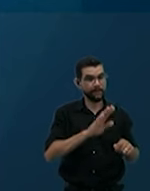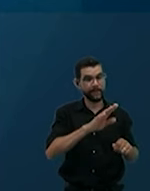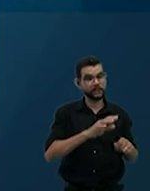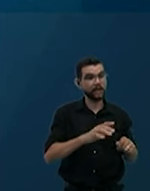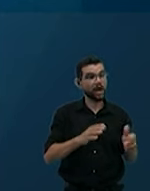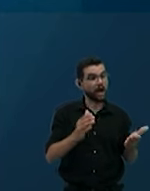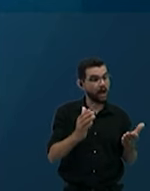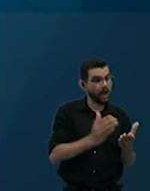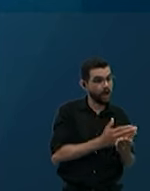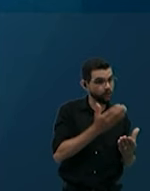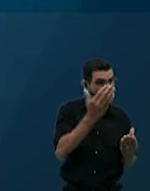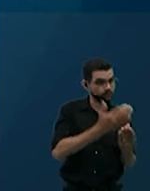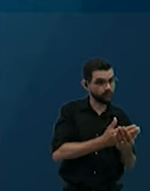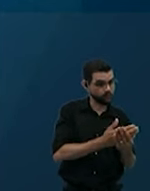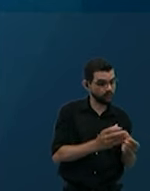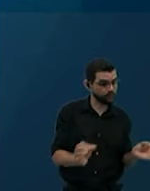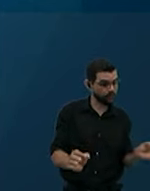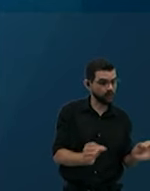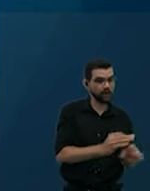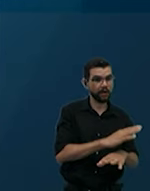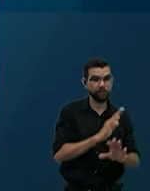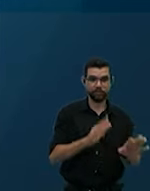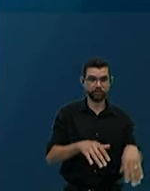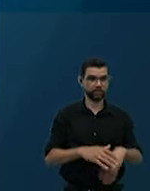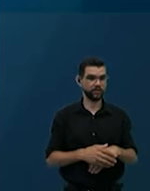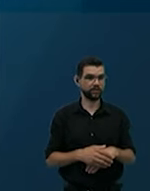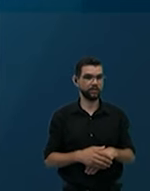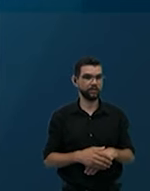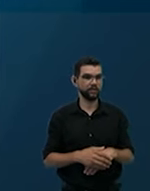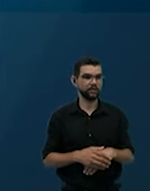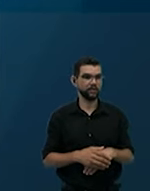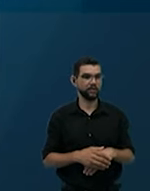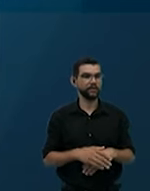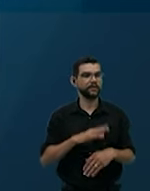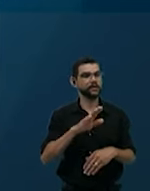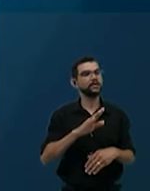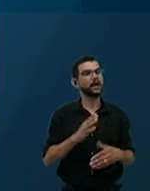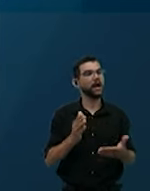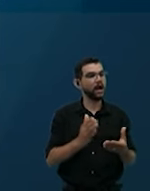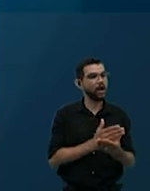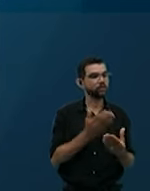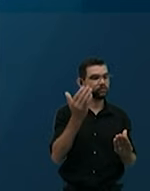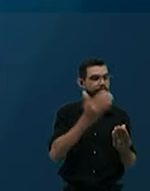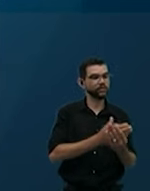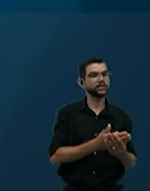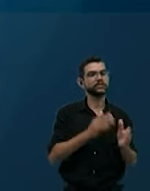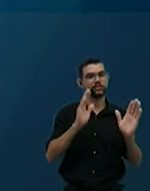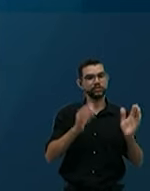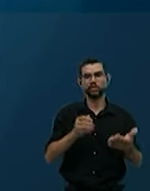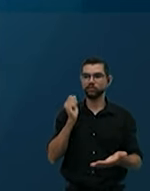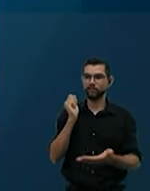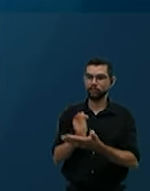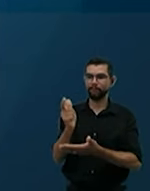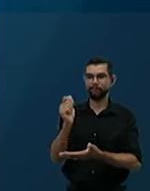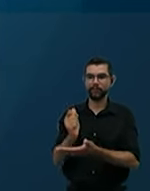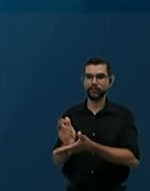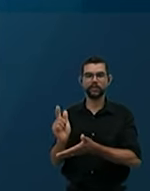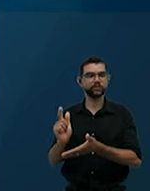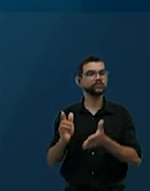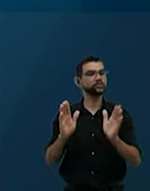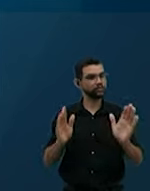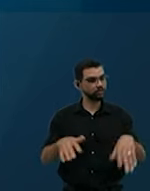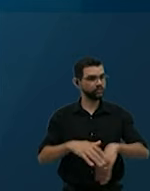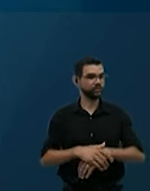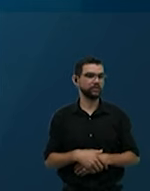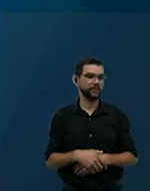expedidos em requisição de pagamento de RPV e de precatório, já foram pagos. Se vossas excelências fixarem uma tese no sentido de devolver